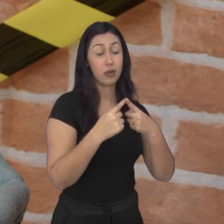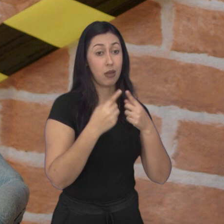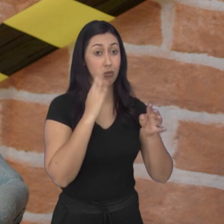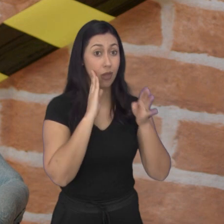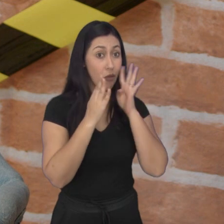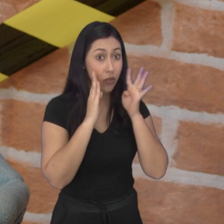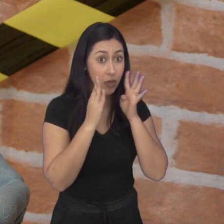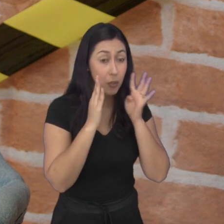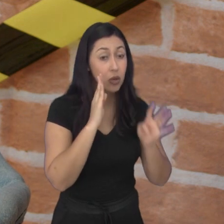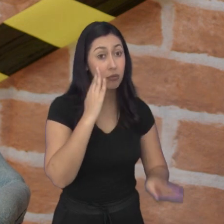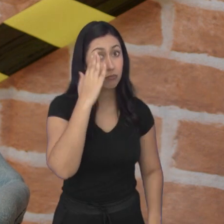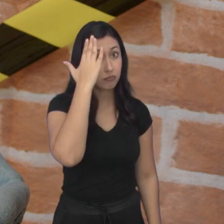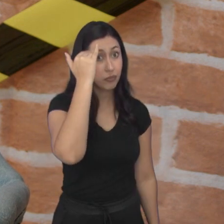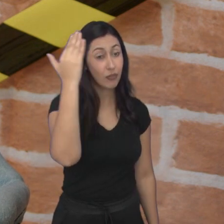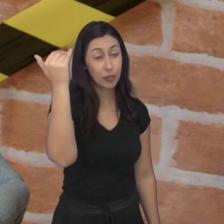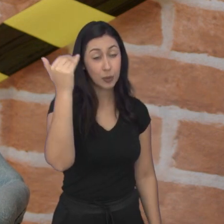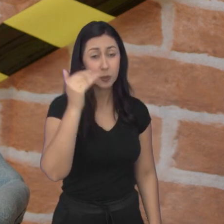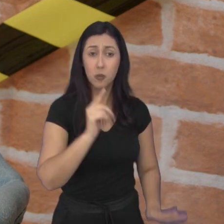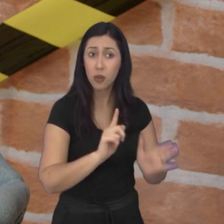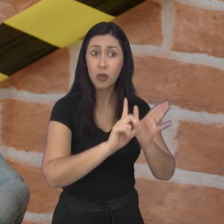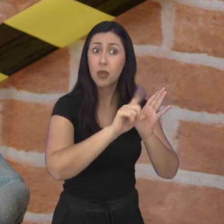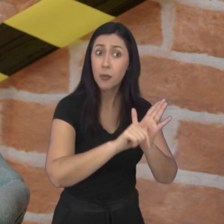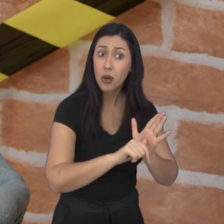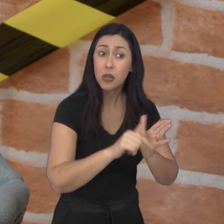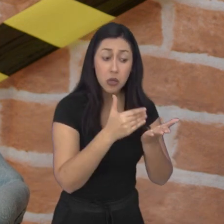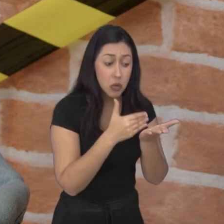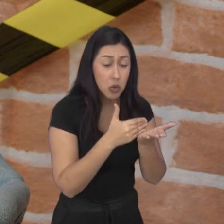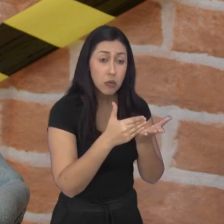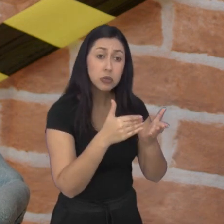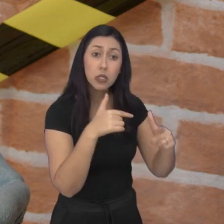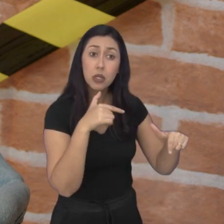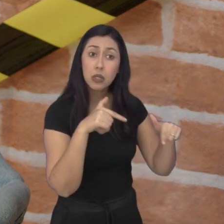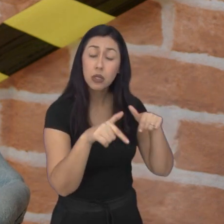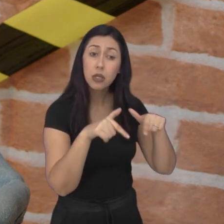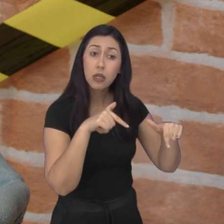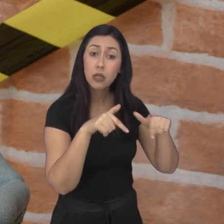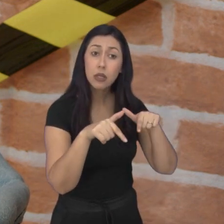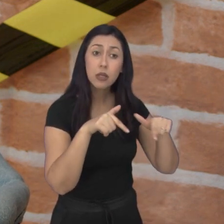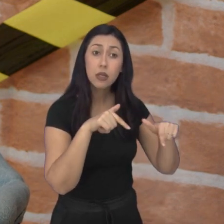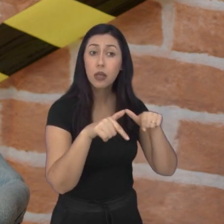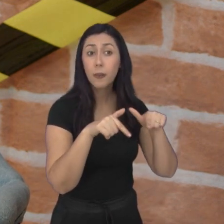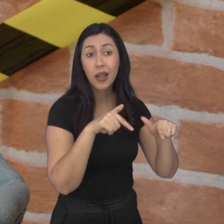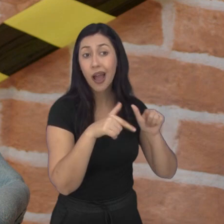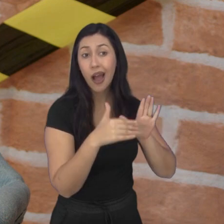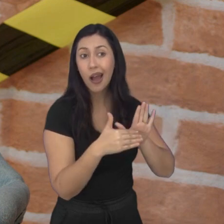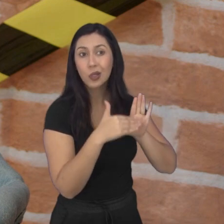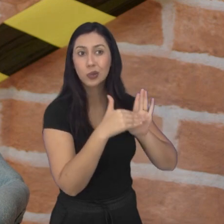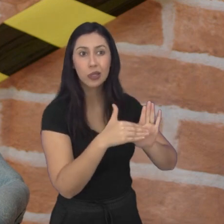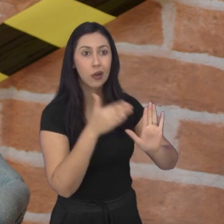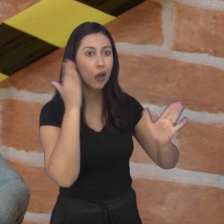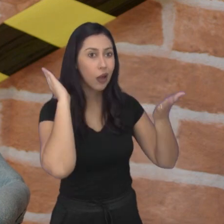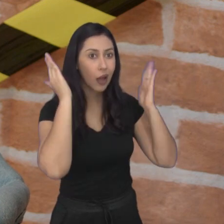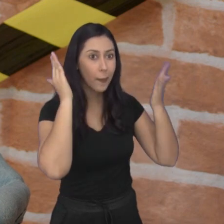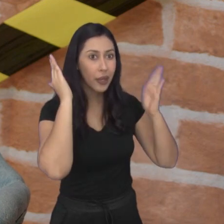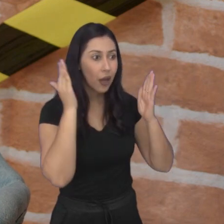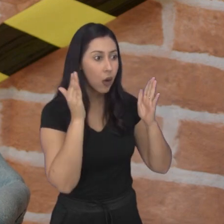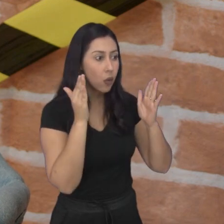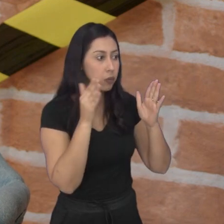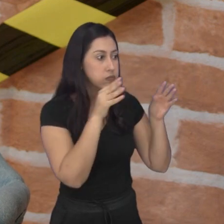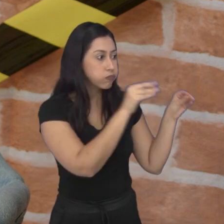época também. Depois, bicho, eu comecei a trabalhar muito como ajudante de mudança. Então